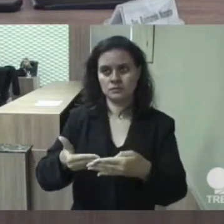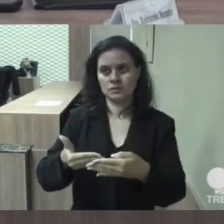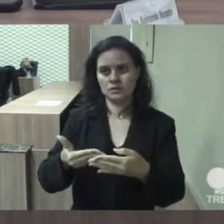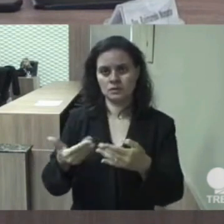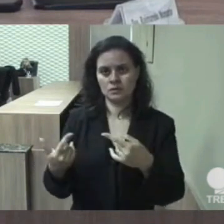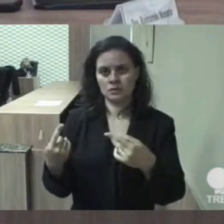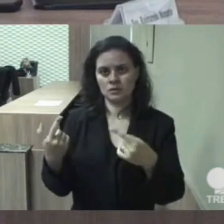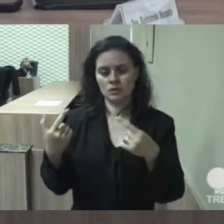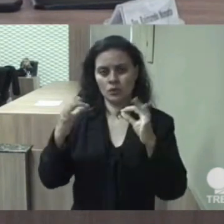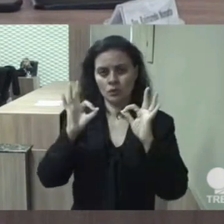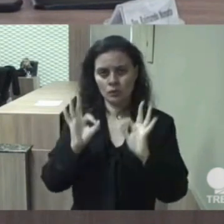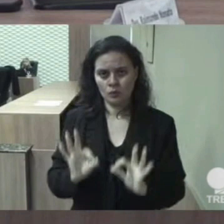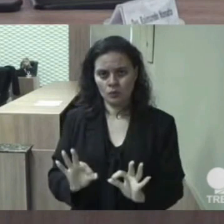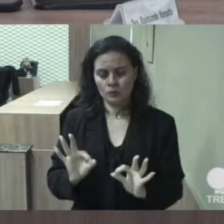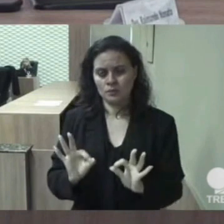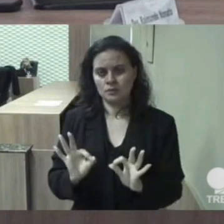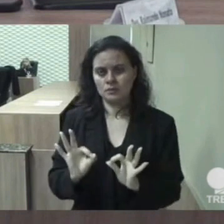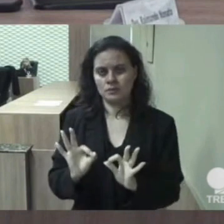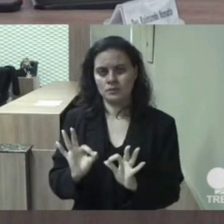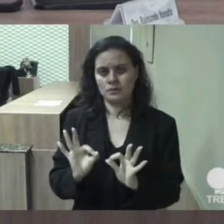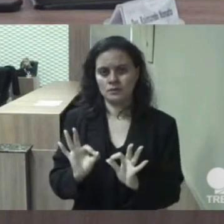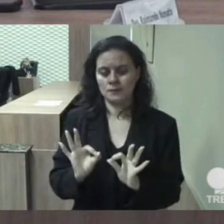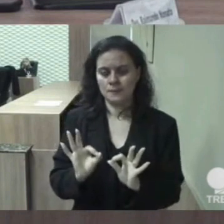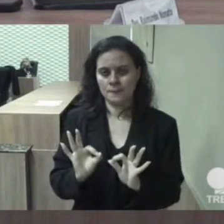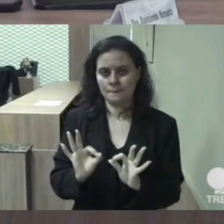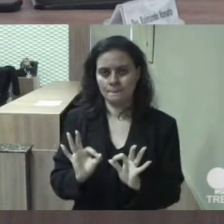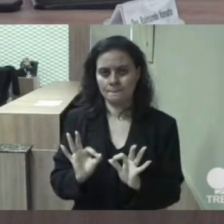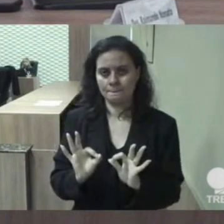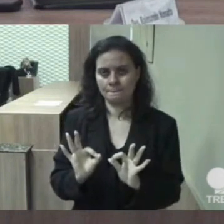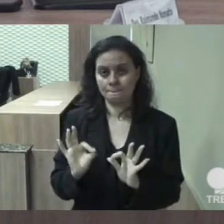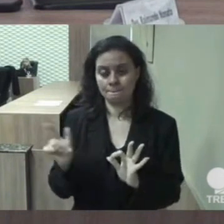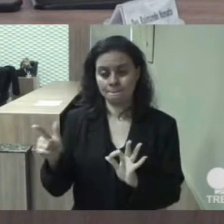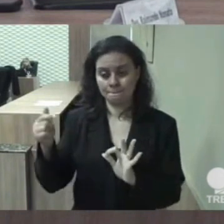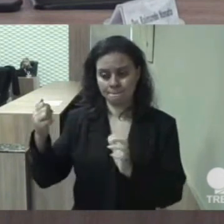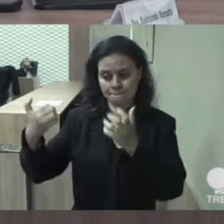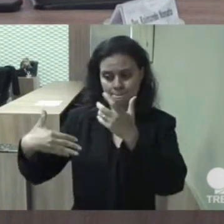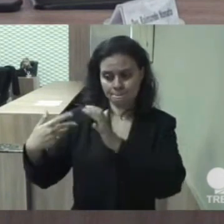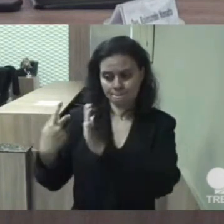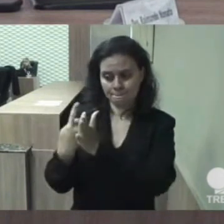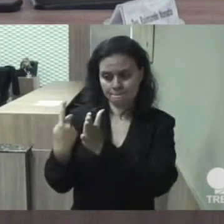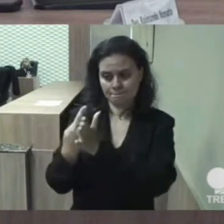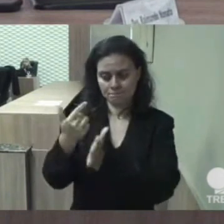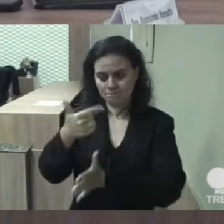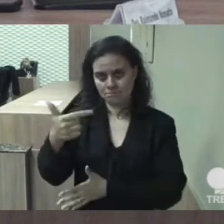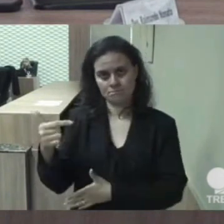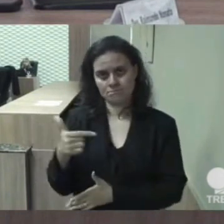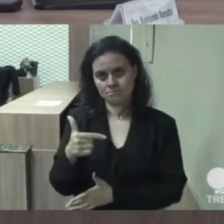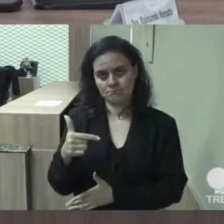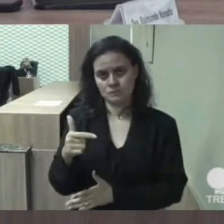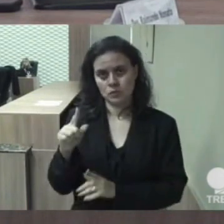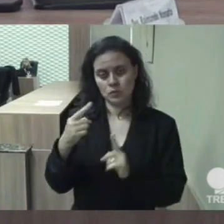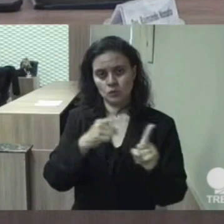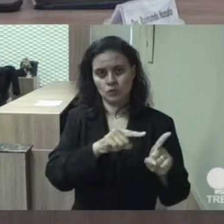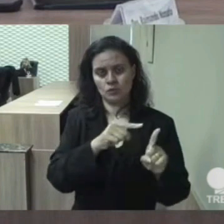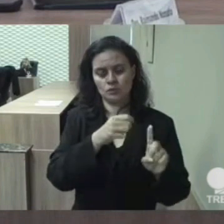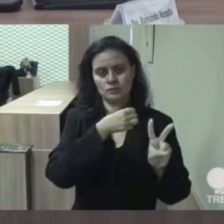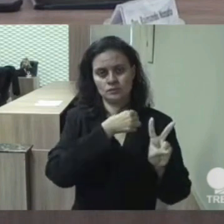voltou para a confirmação dos alegados ilícitos imputados aos